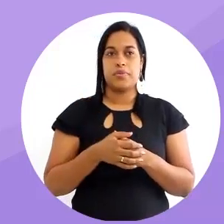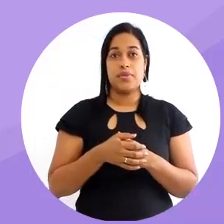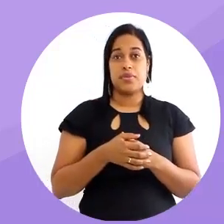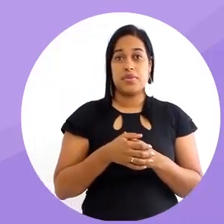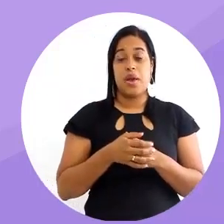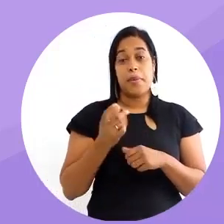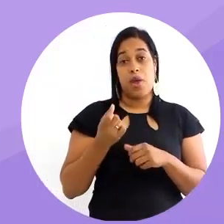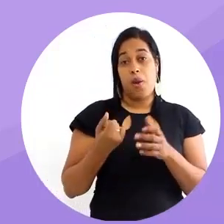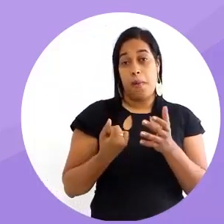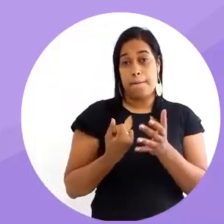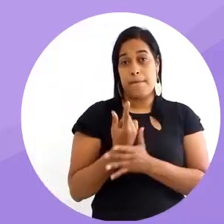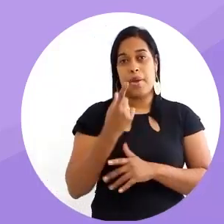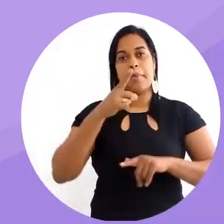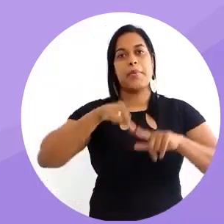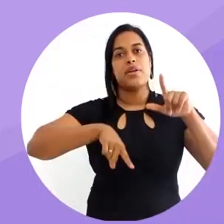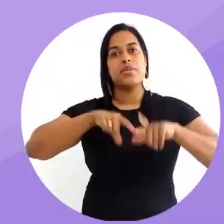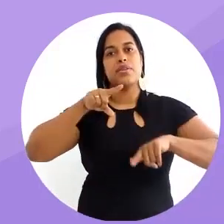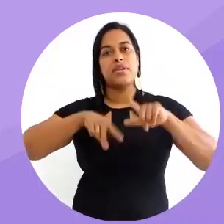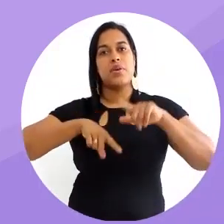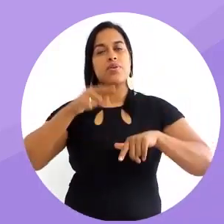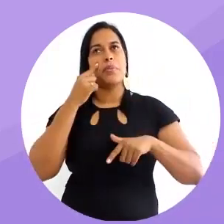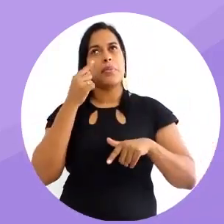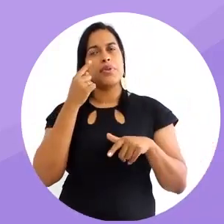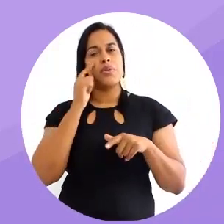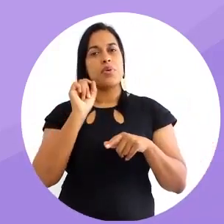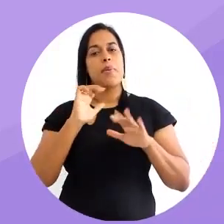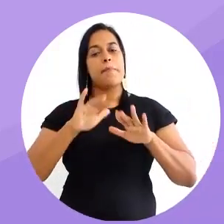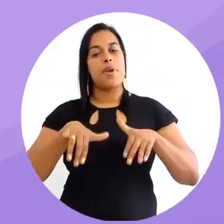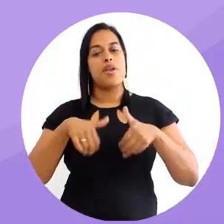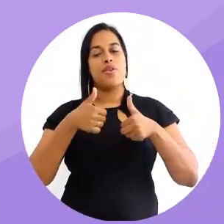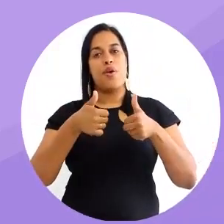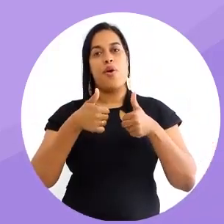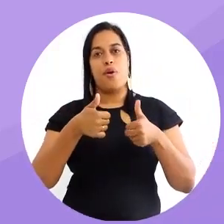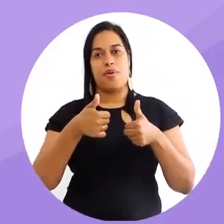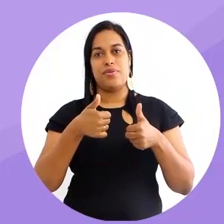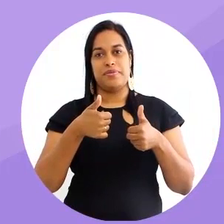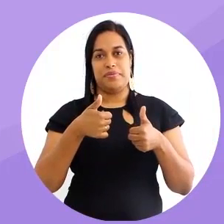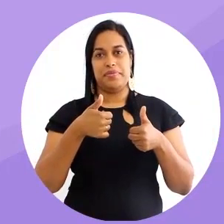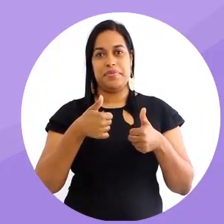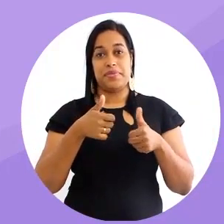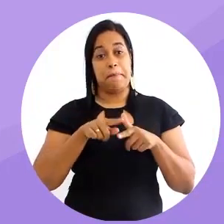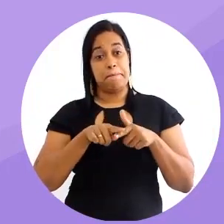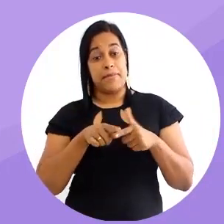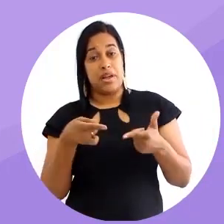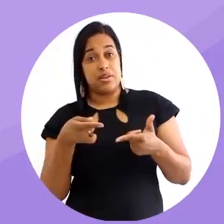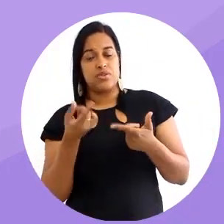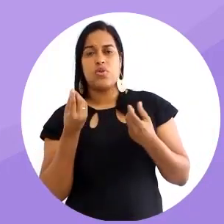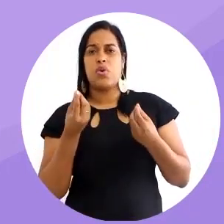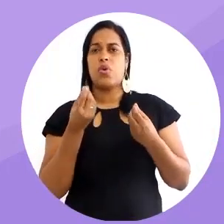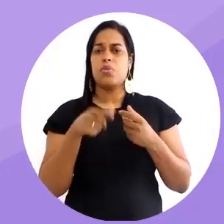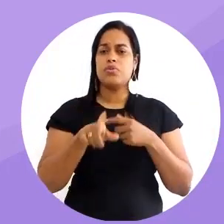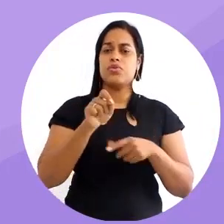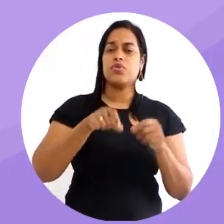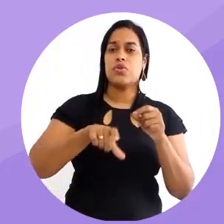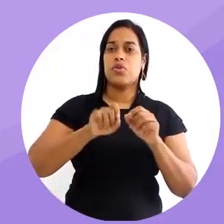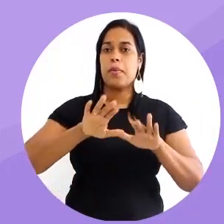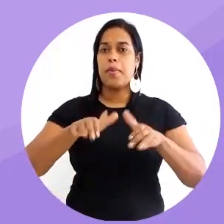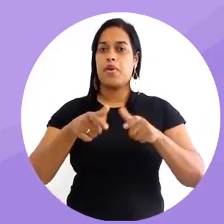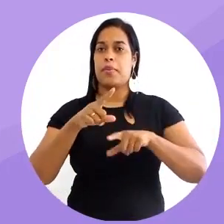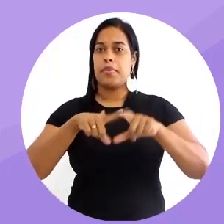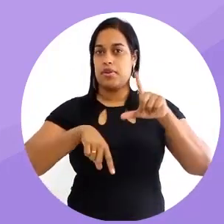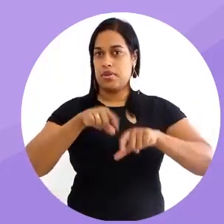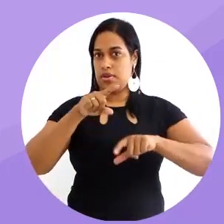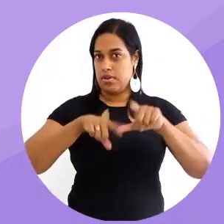Para propor um material, deve ser levado em consideração o que a gente chama do melhor custo-benefício. Mas como eleger o melhor custo-benefício